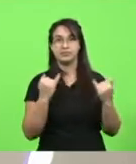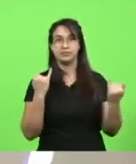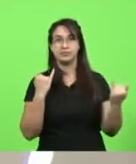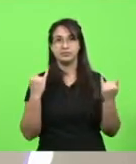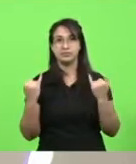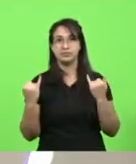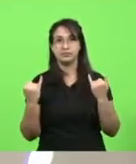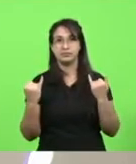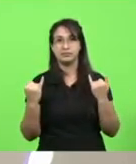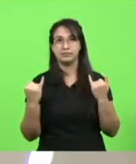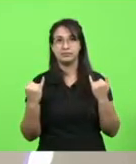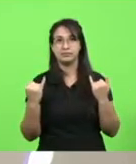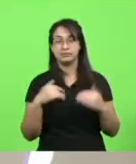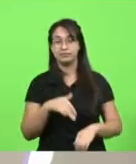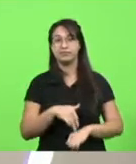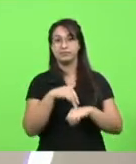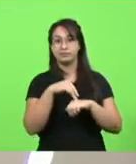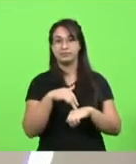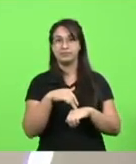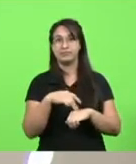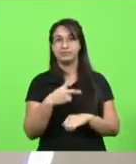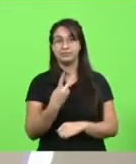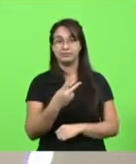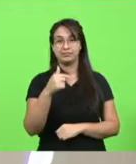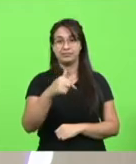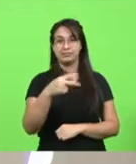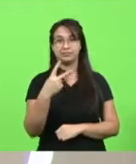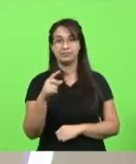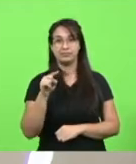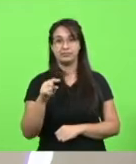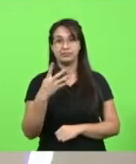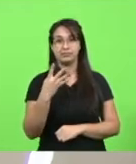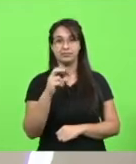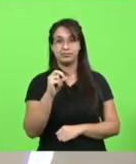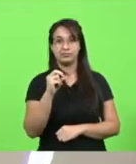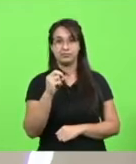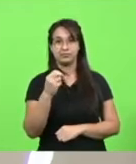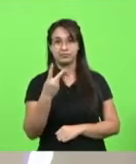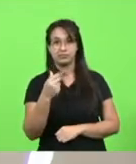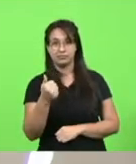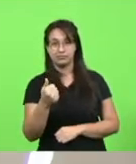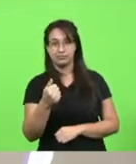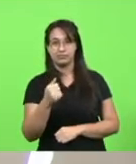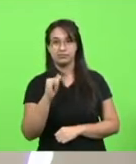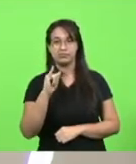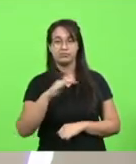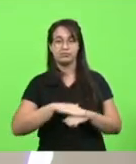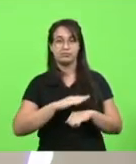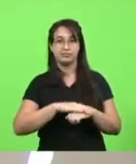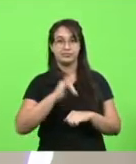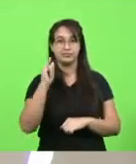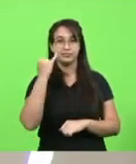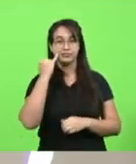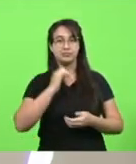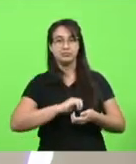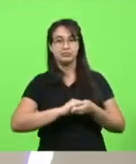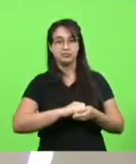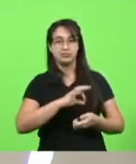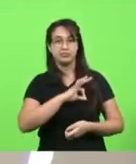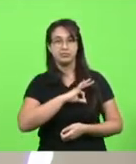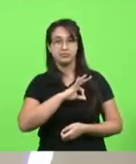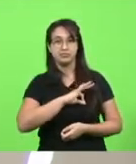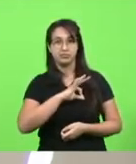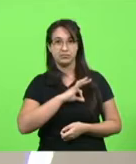unanimidade. Moções. Moção 272.4 2021, autor deputado Gessé Lopes, cumprimentando os policiais militares,